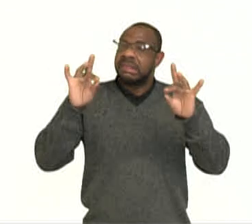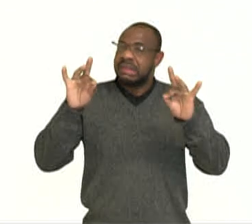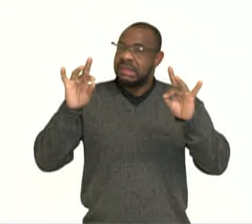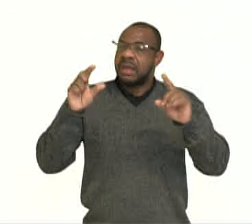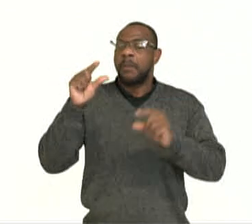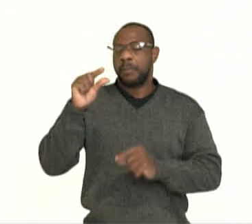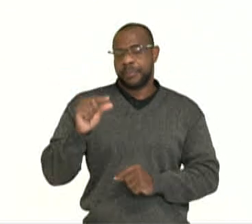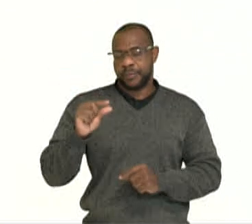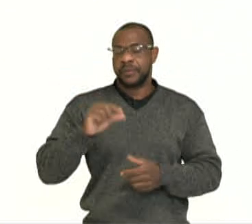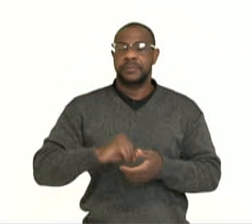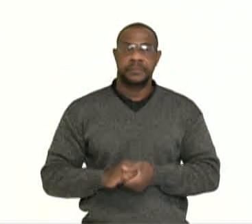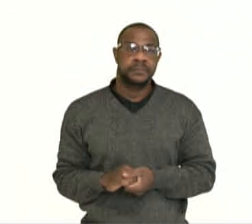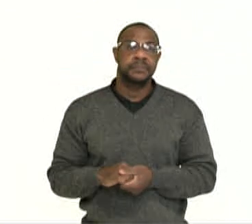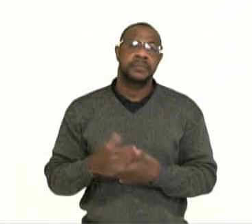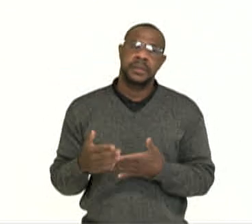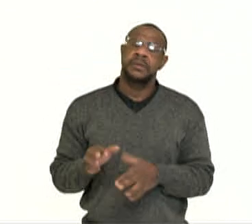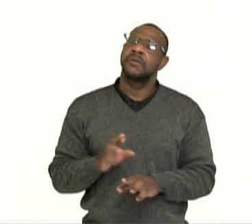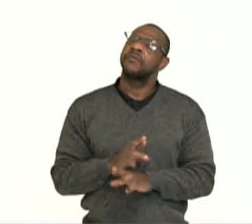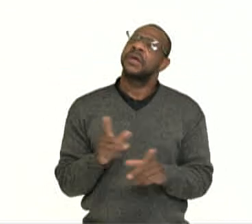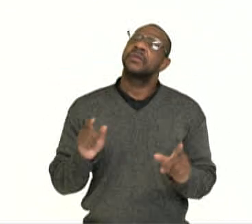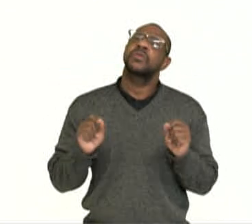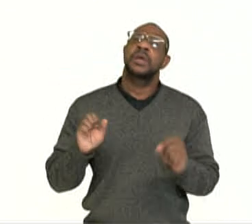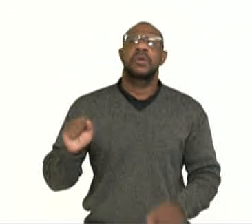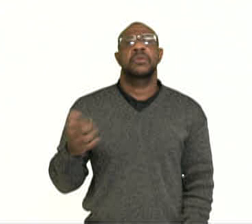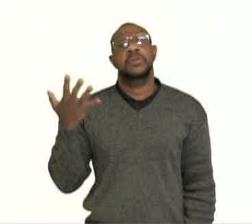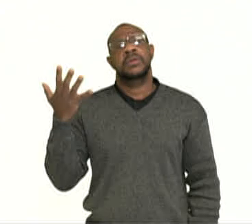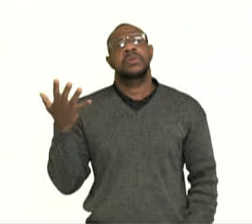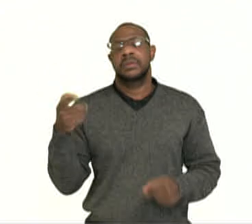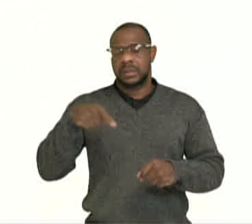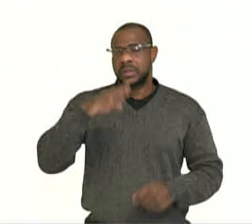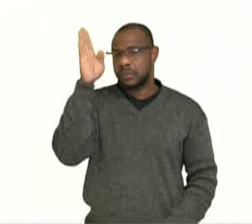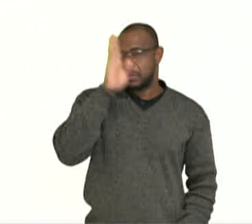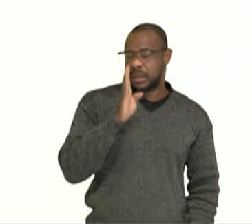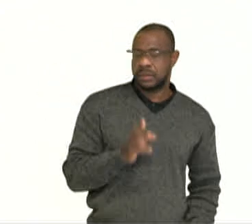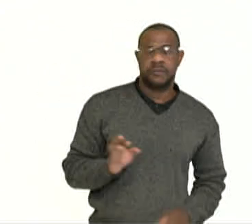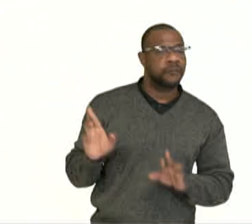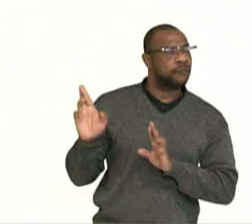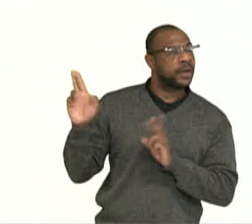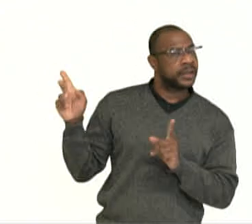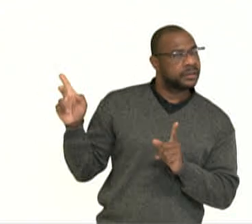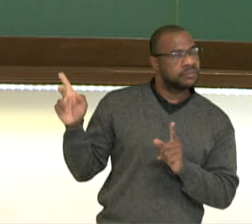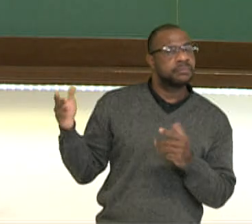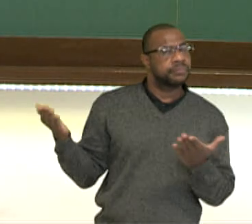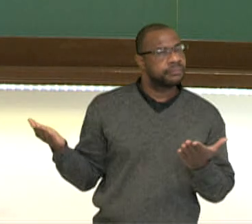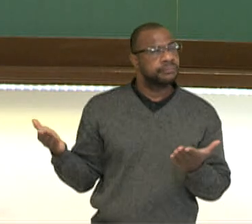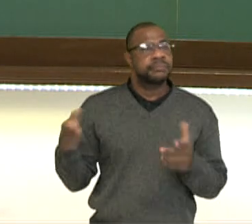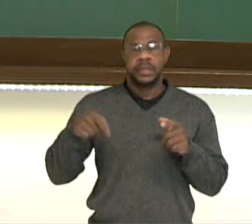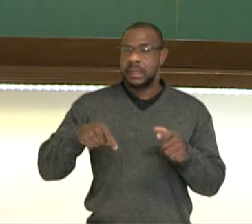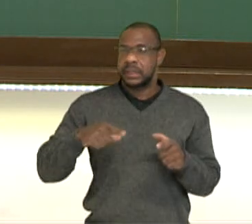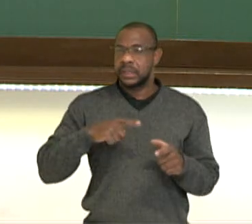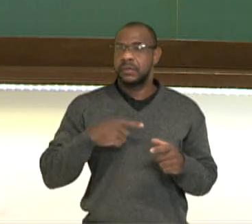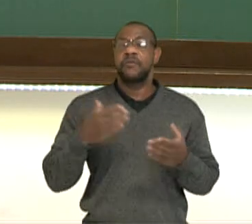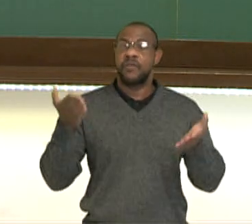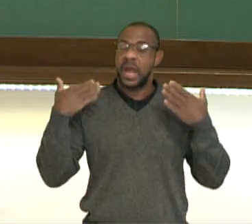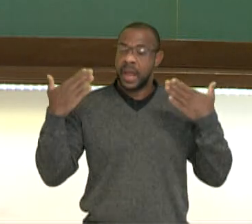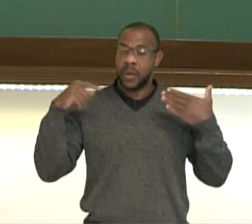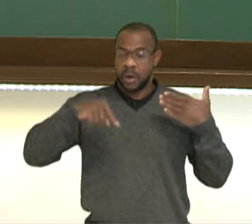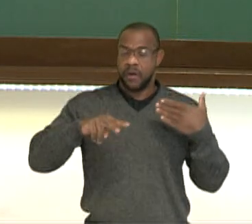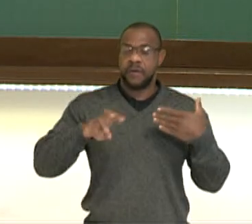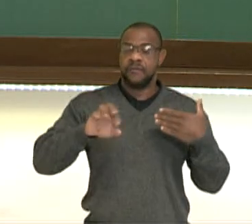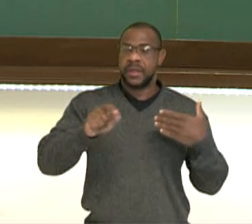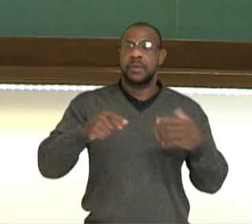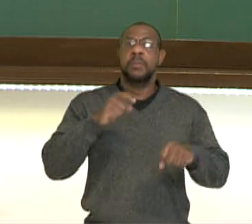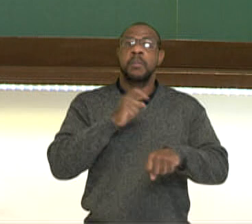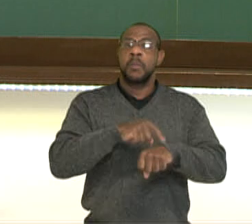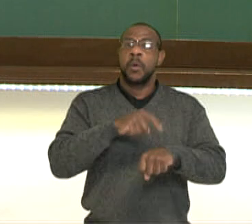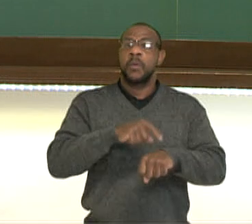bastante baixa. E isso é muito diferente do que acontece no Brasil, onde nós temos no verão momento